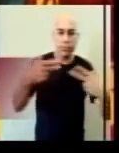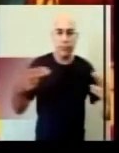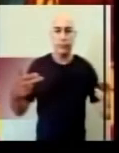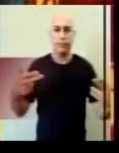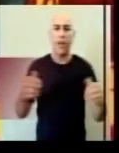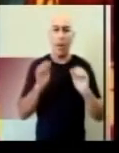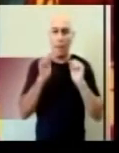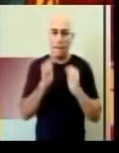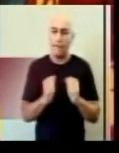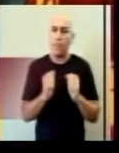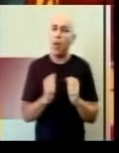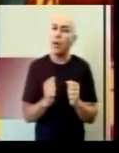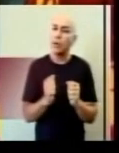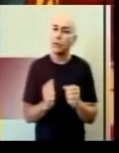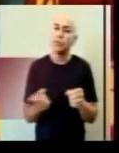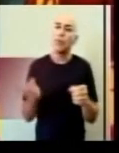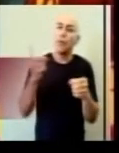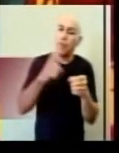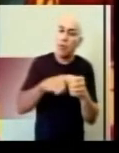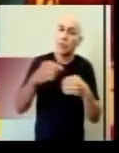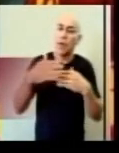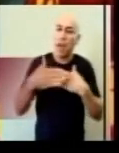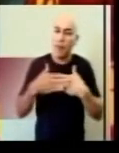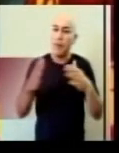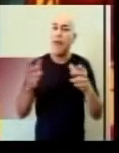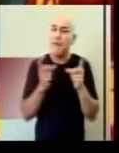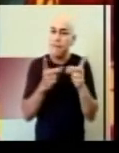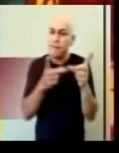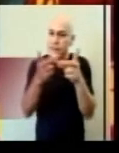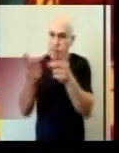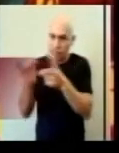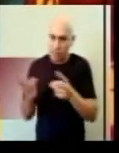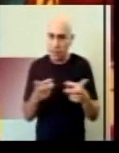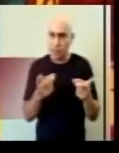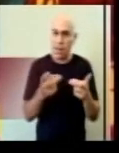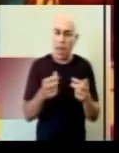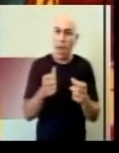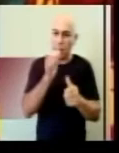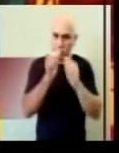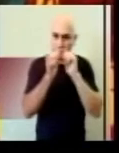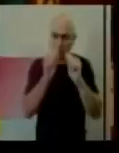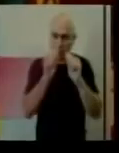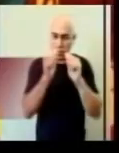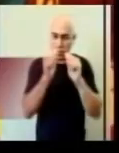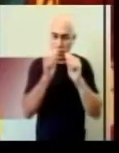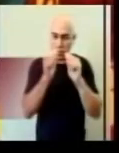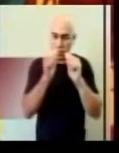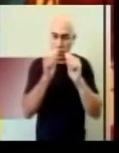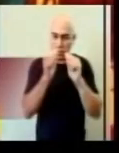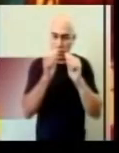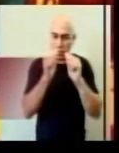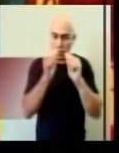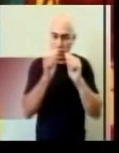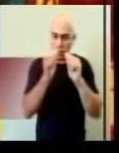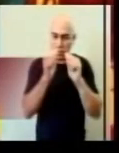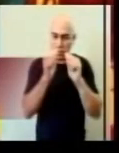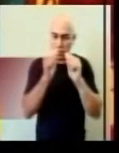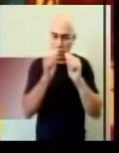retornar, a gente está tendo esse cuidado, eles poderão retornar à venda de bebida alcoólica, porém, as bebidas